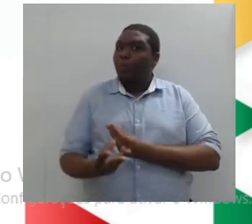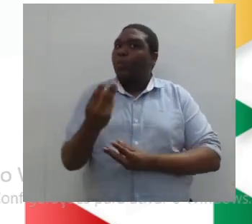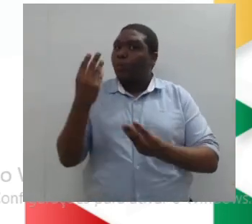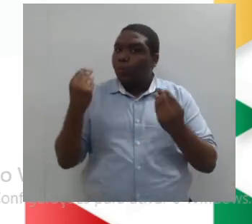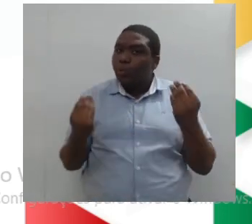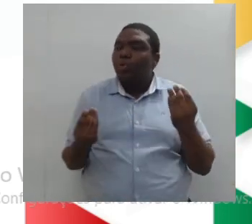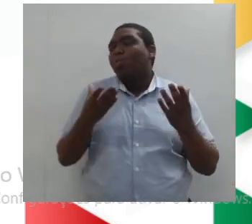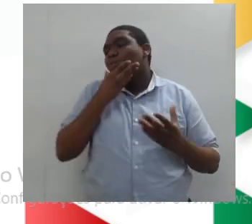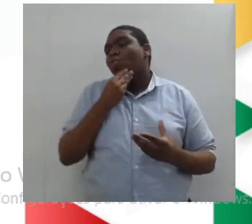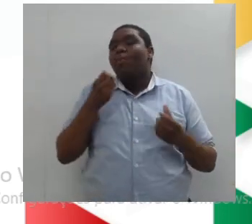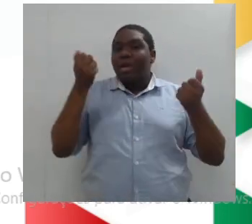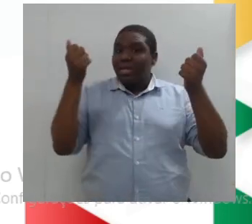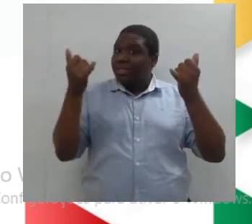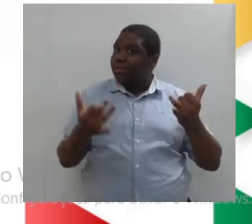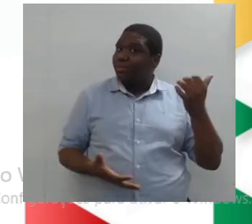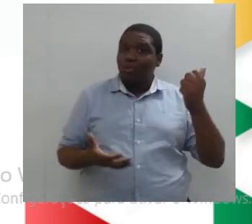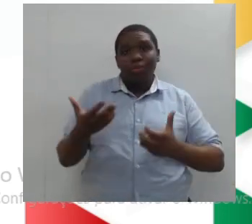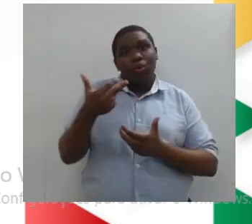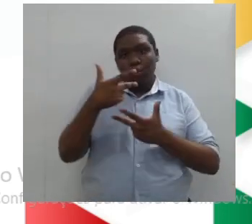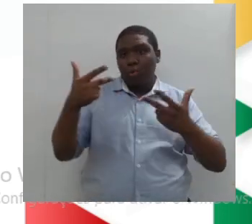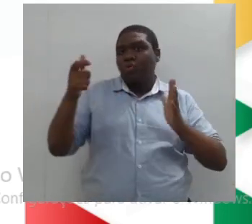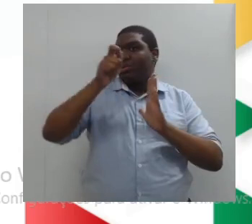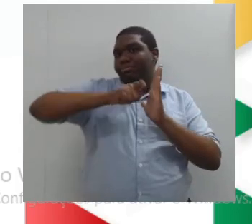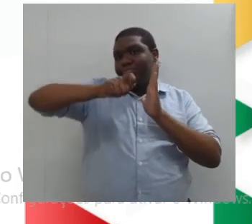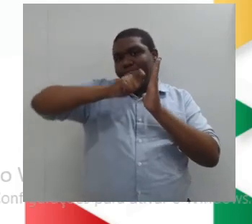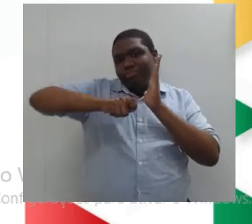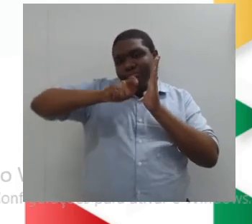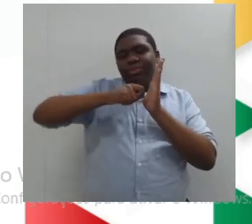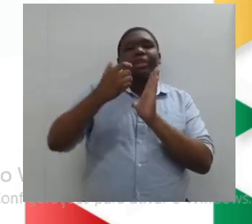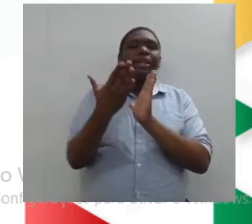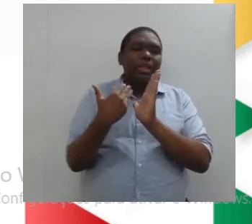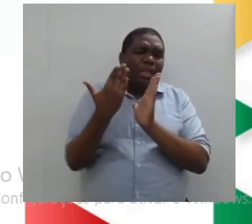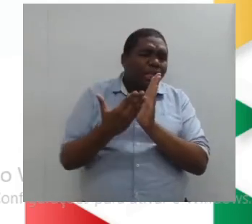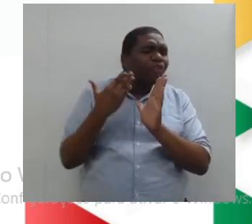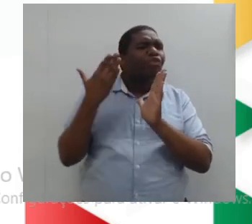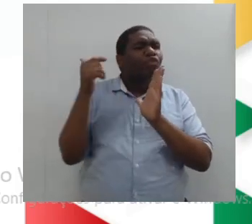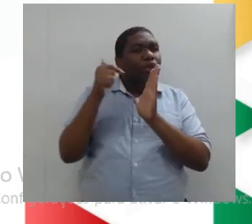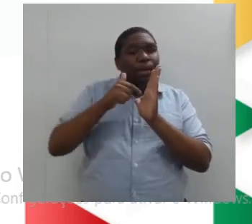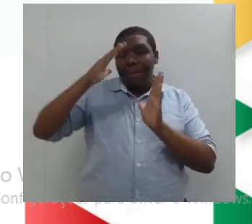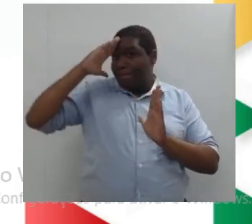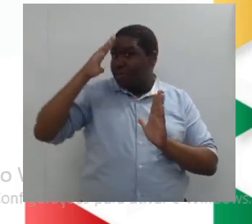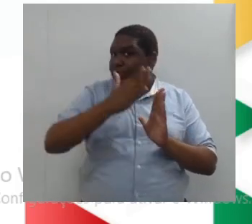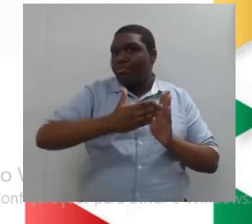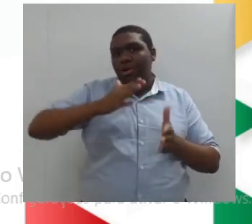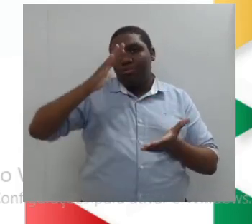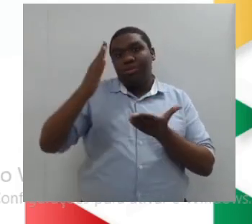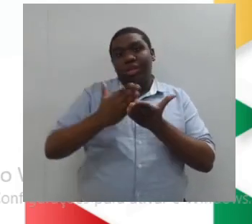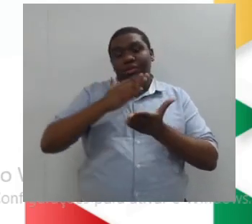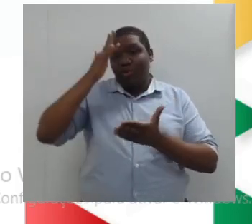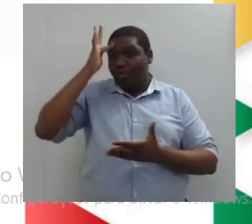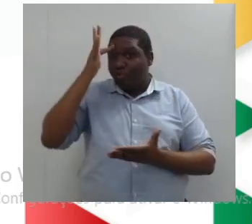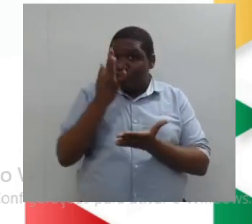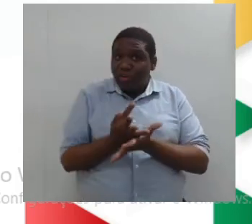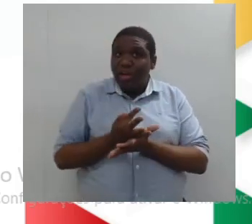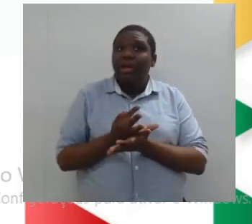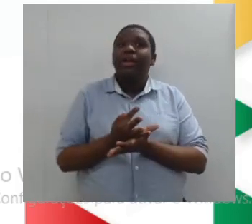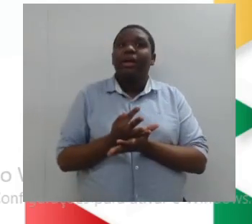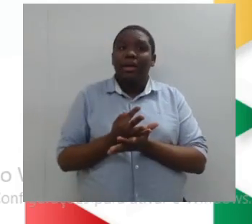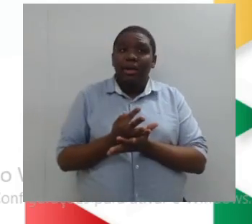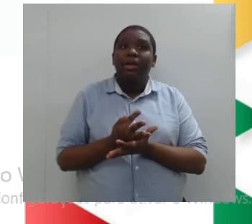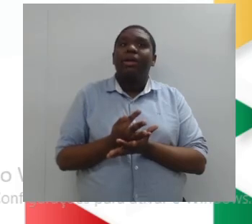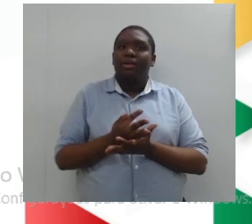Baha'u'lláh revelou uma série de escritos e livros, sendo o principal livro da fé Bahá'í, certo? O